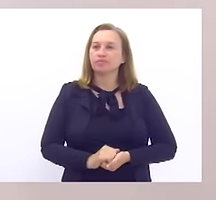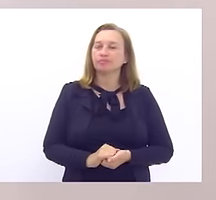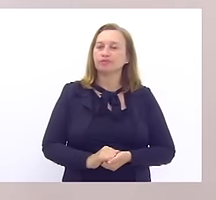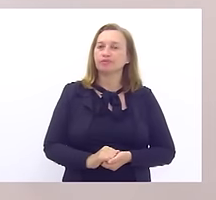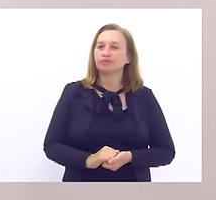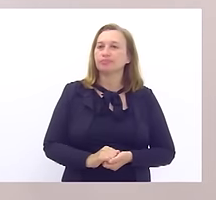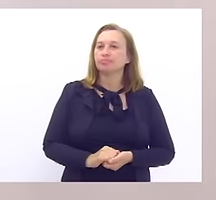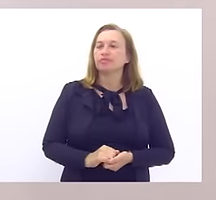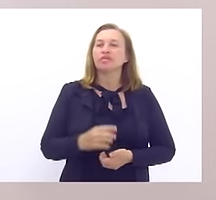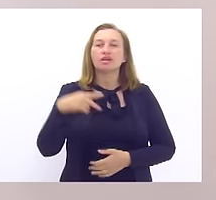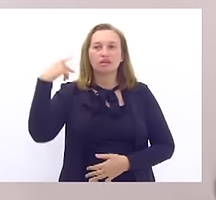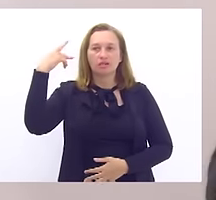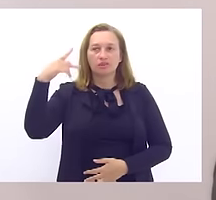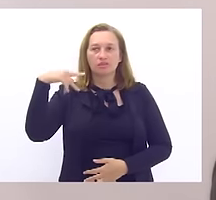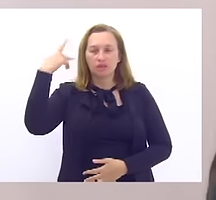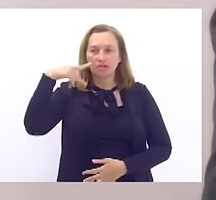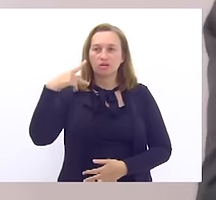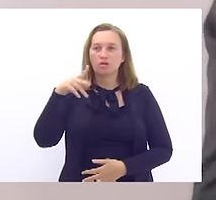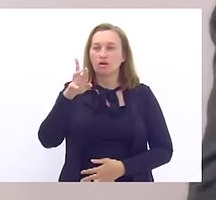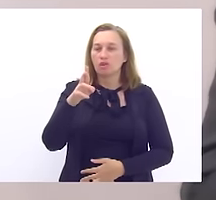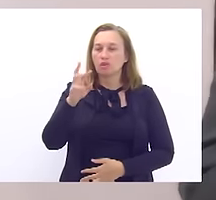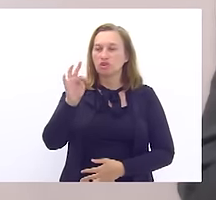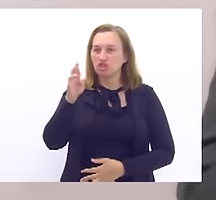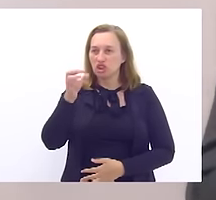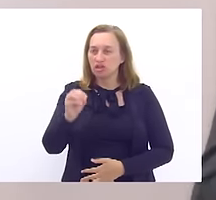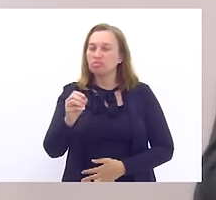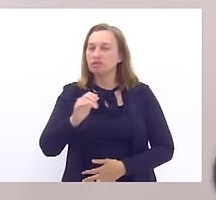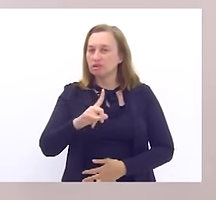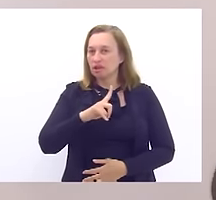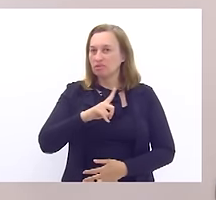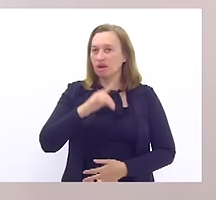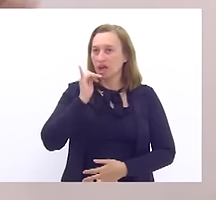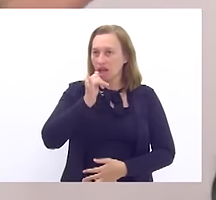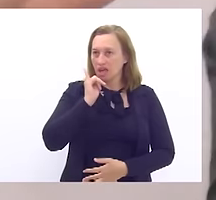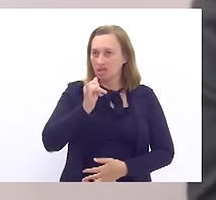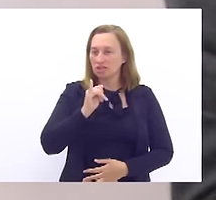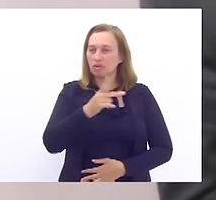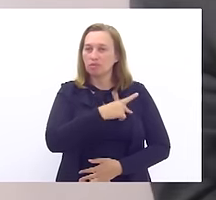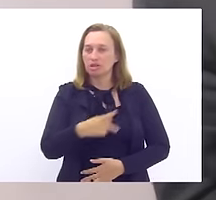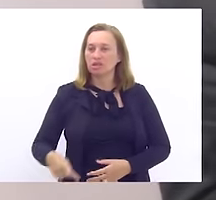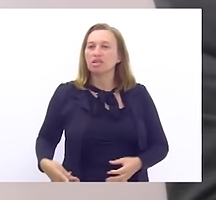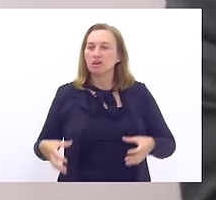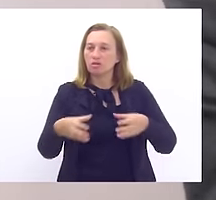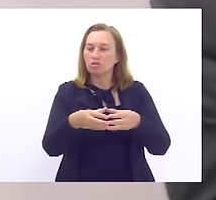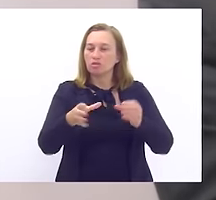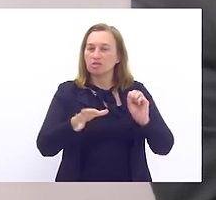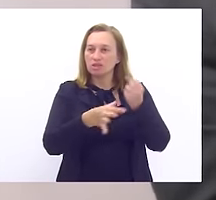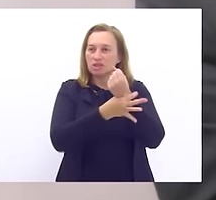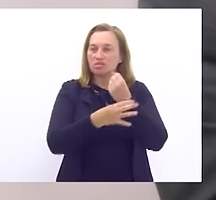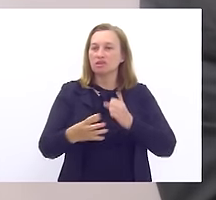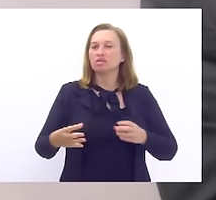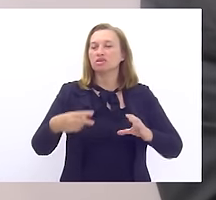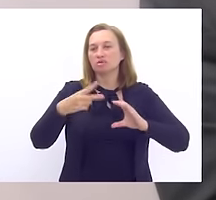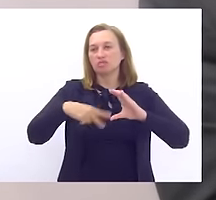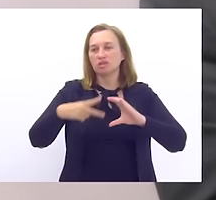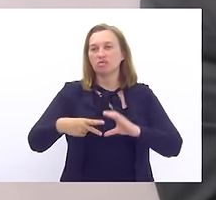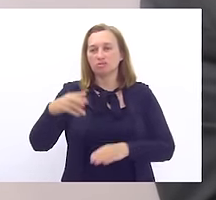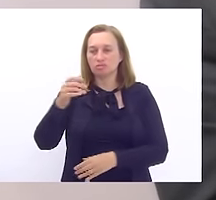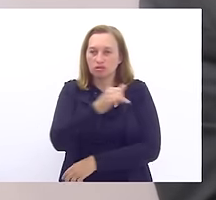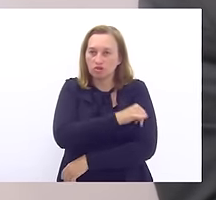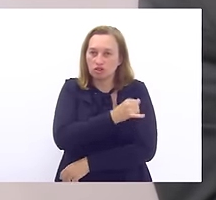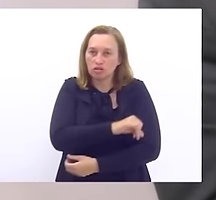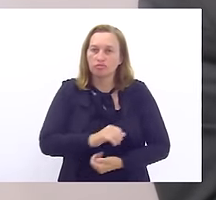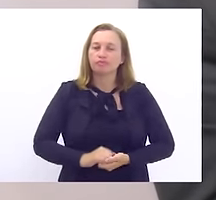rapidamente aqui Vereador Rogério Amorim que tem um relato E aí é o presidente da Comissão de segurança da Câmara Municipal do Rio de Janeiro